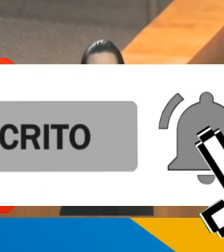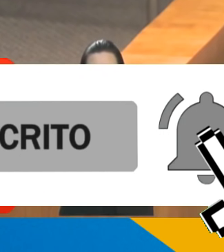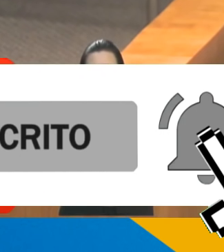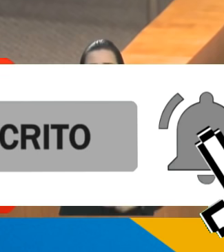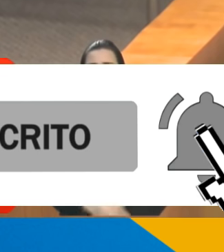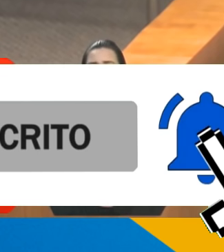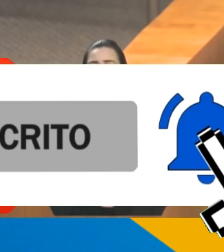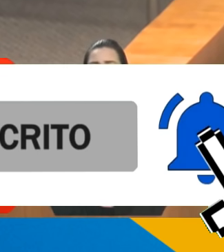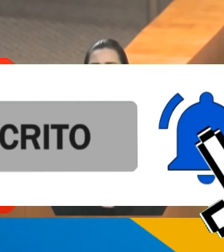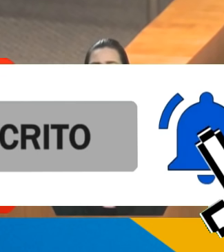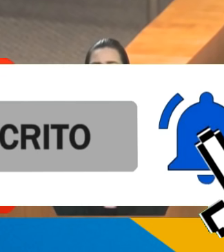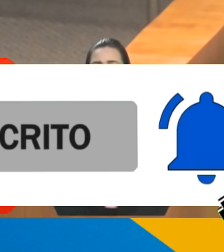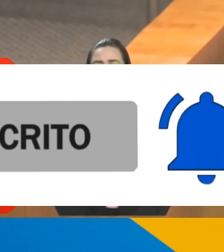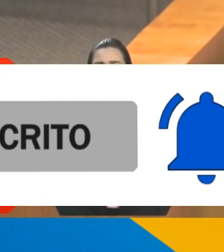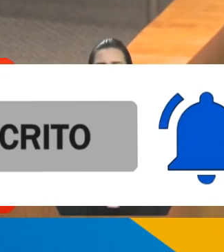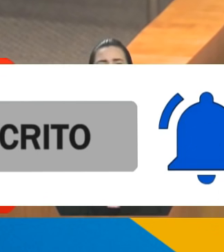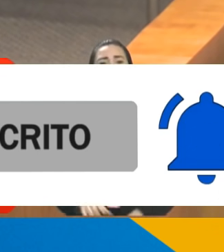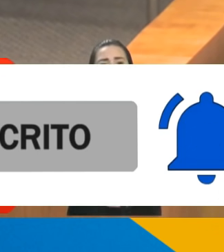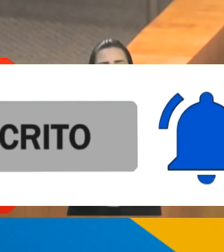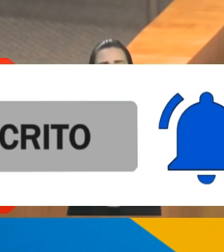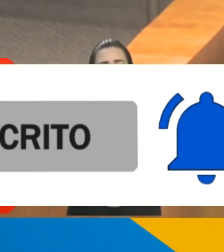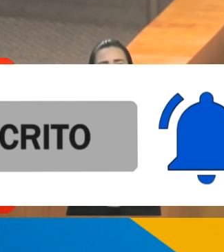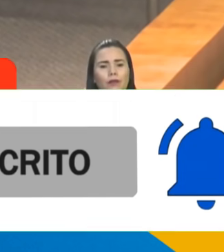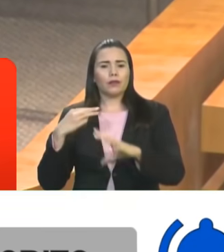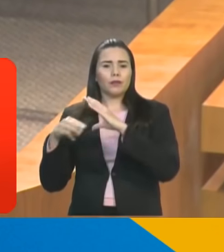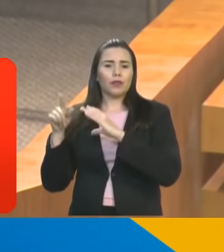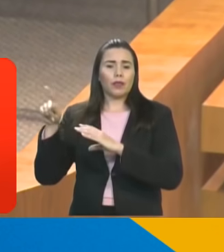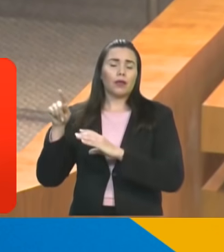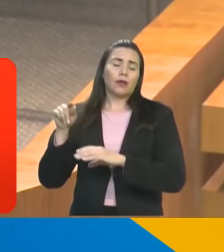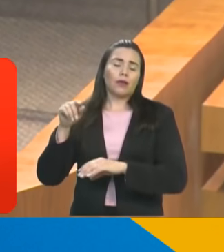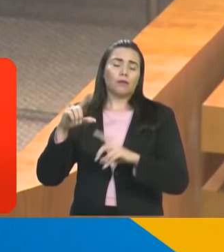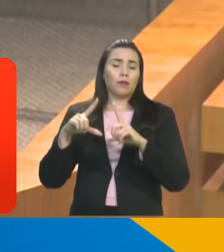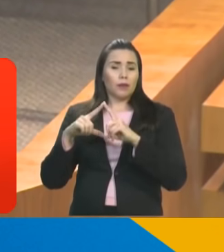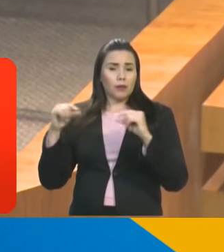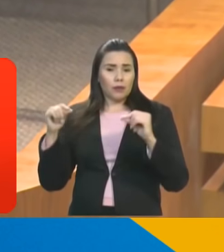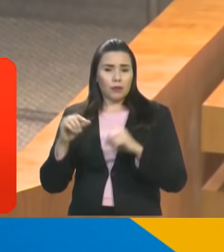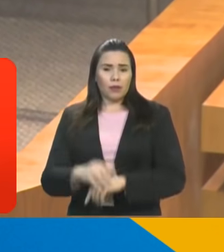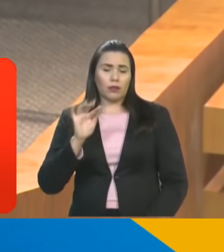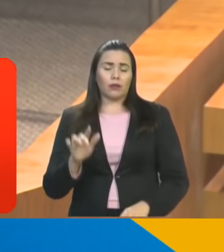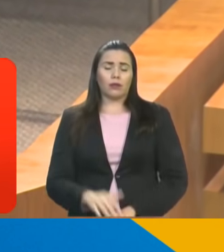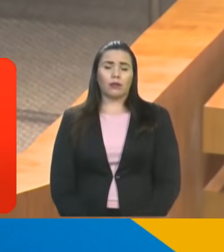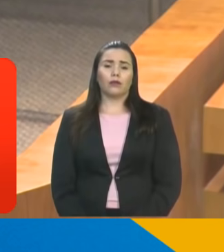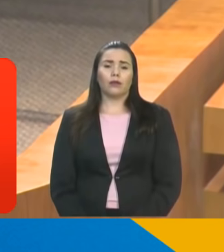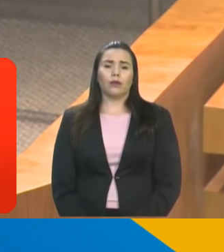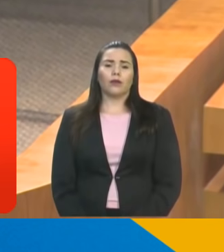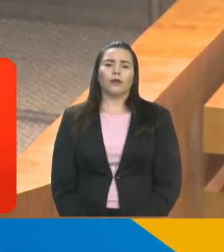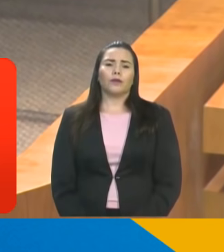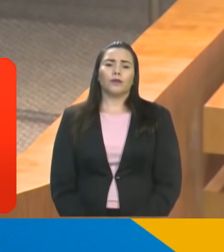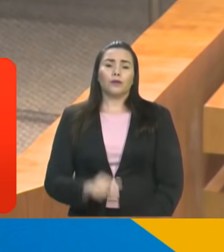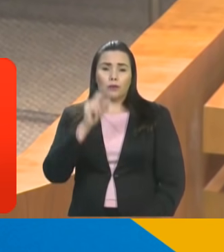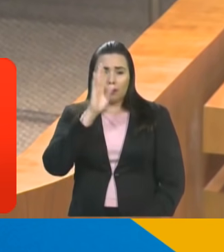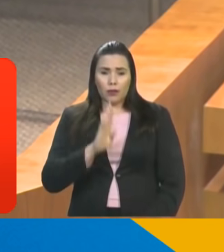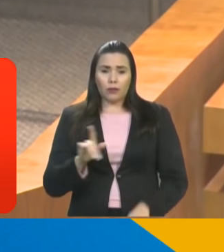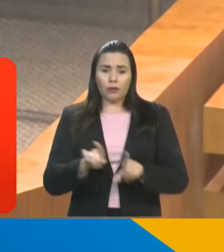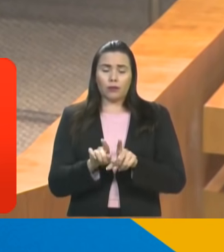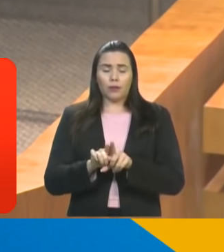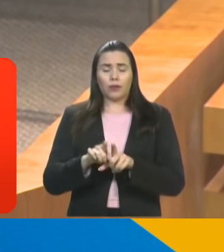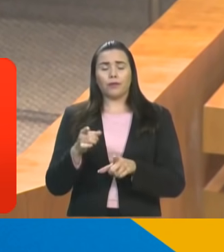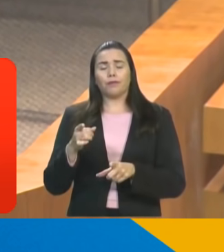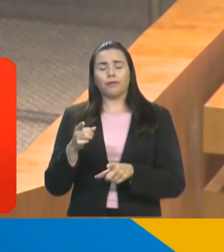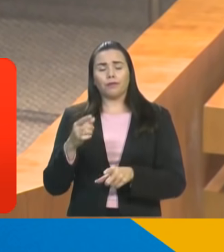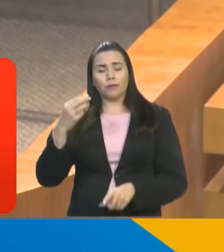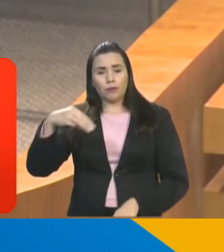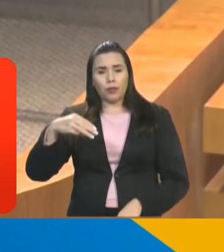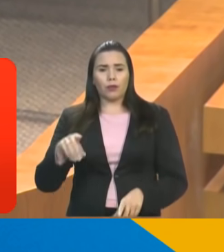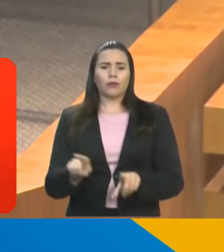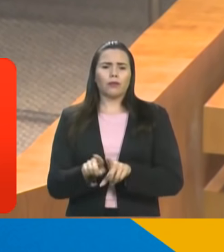da República, aos deputados federais do Brasil, aos nossos senadores, é no